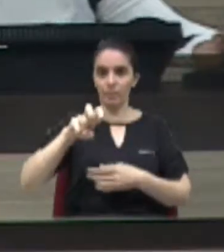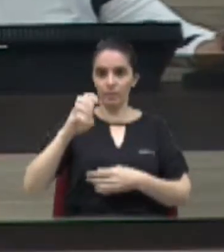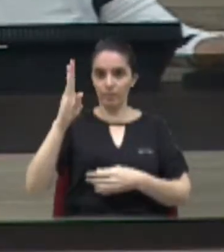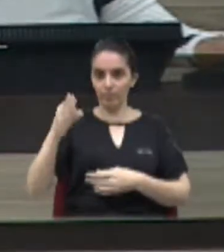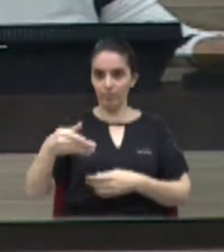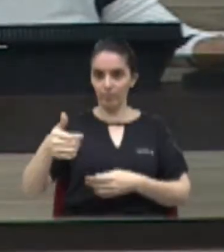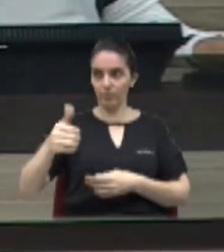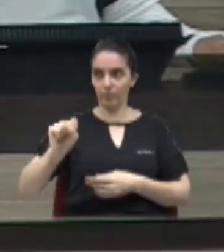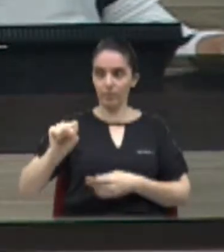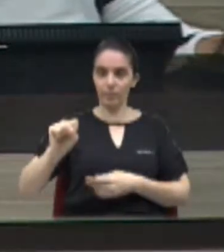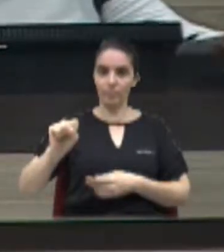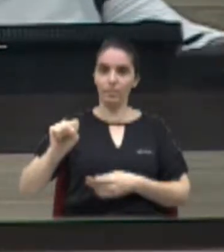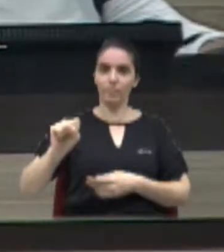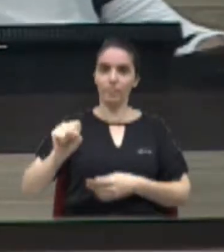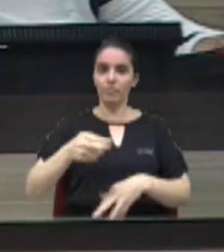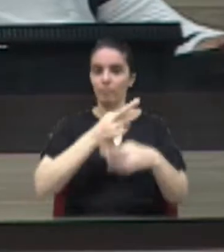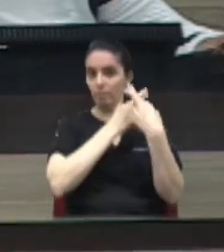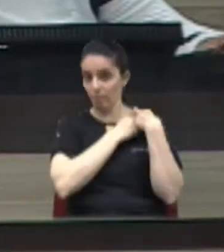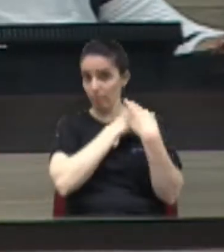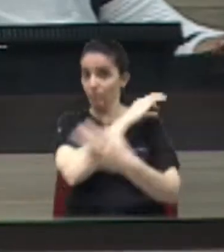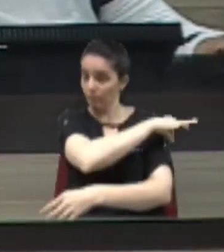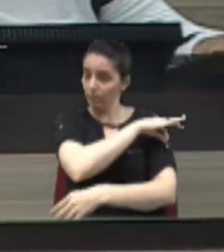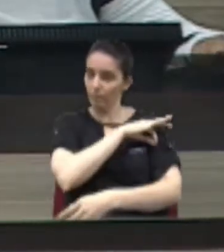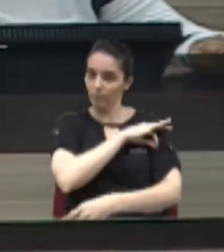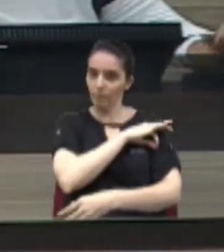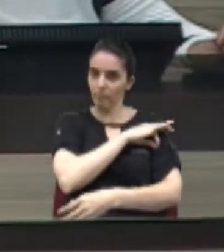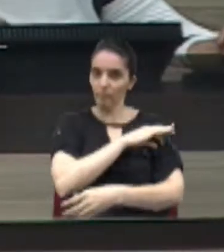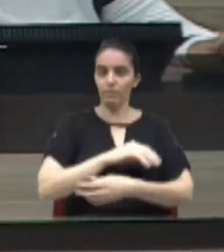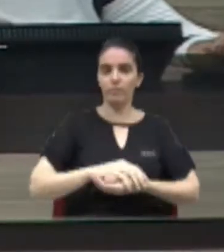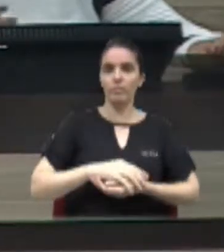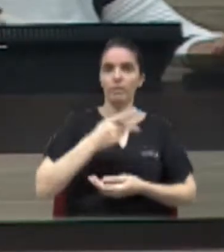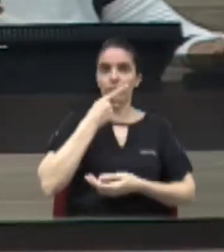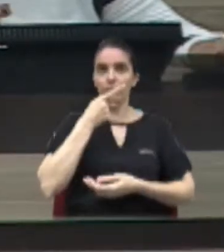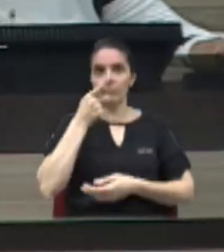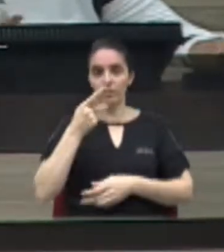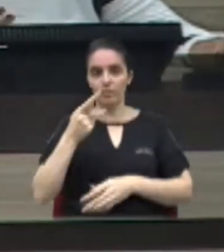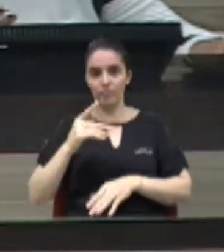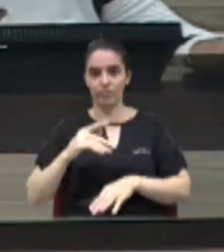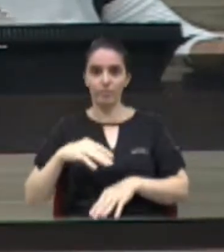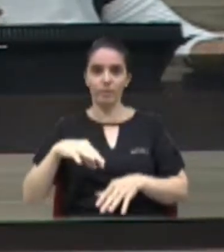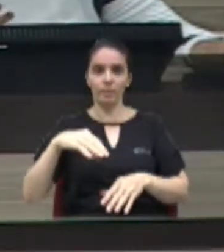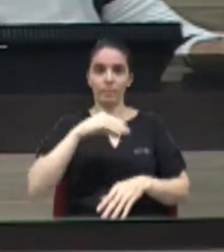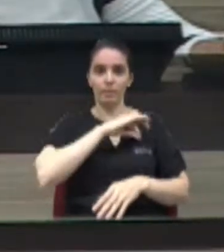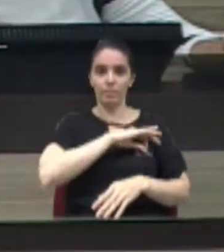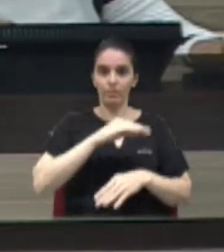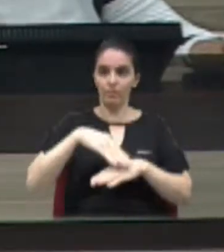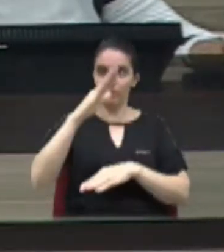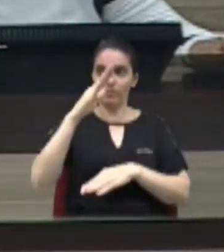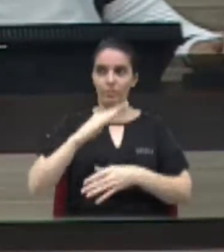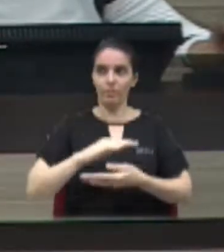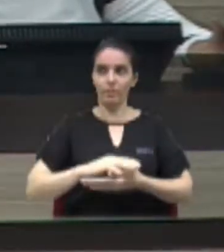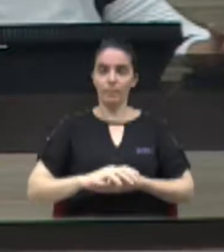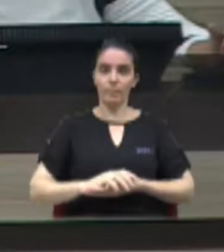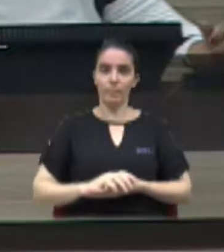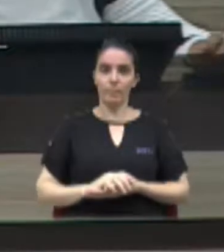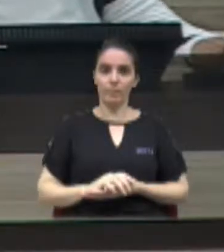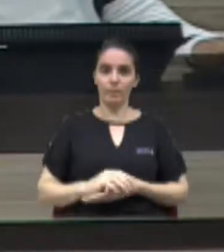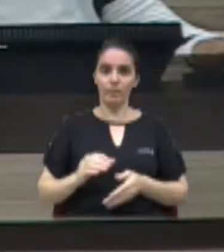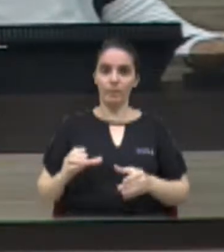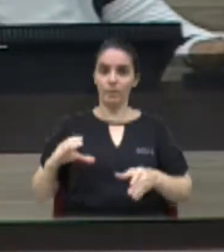5/2018, de autoria do excelentíssimo senhor prefeito municipal, que dispõe sobre o reajuste dos subsídios dos membros titulares do Conselho